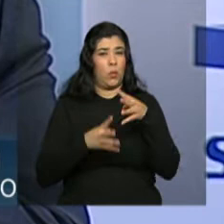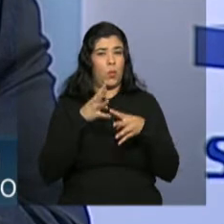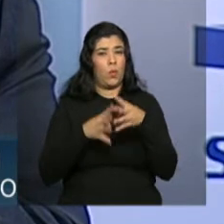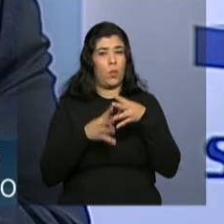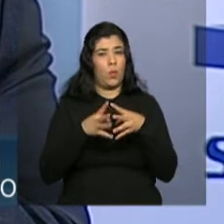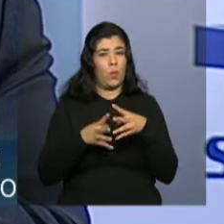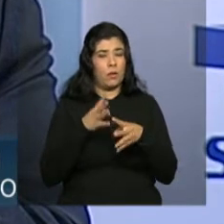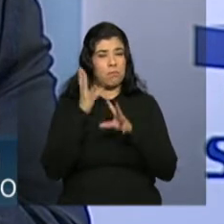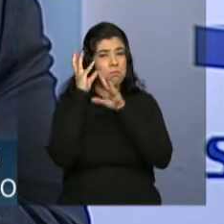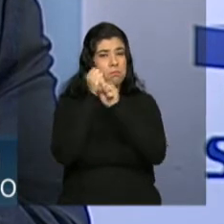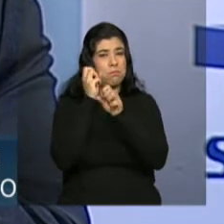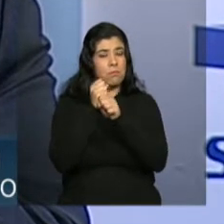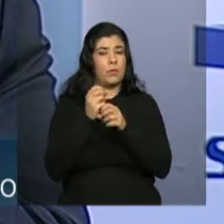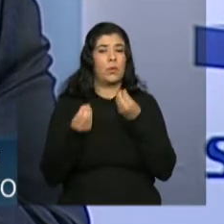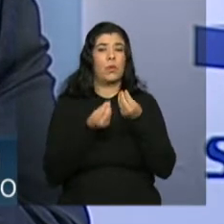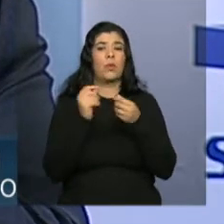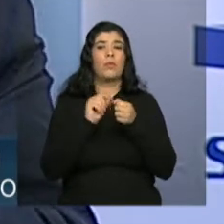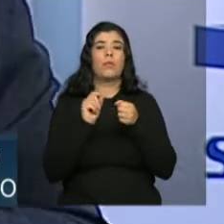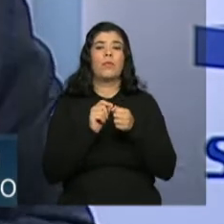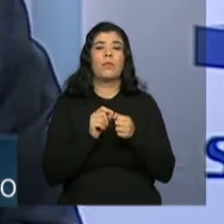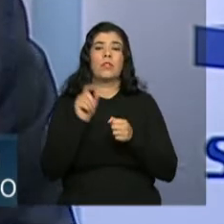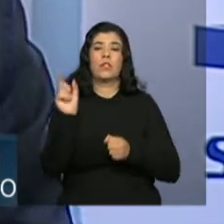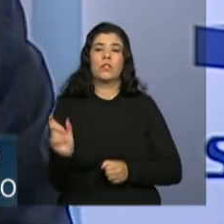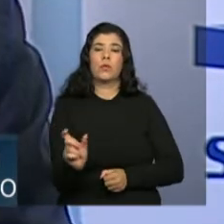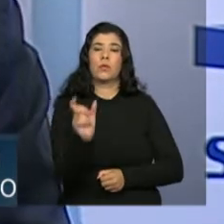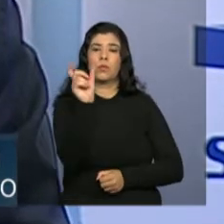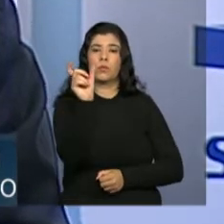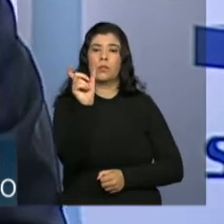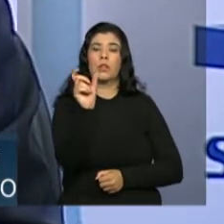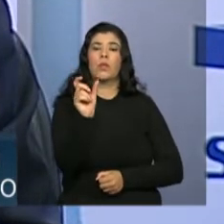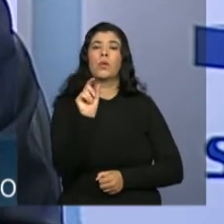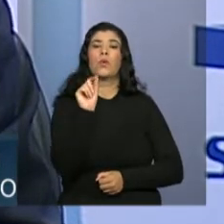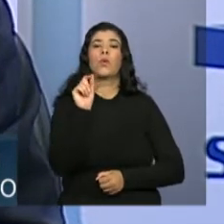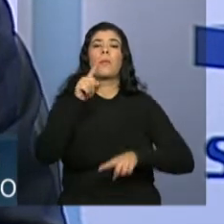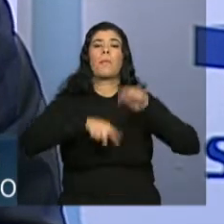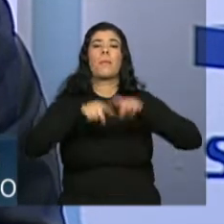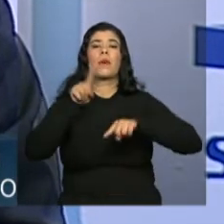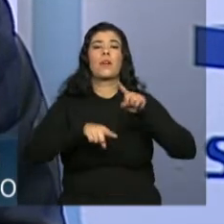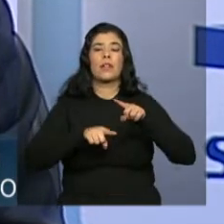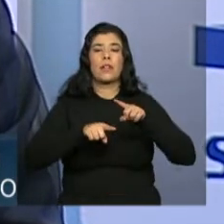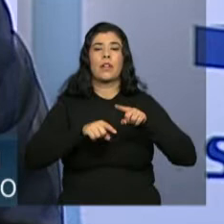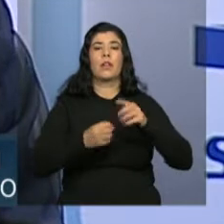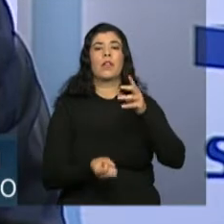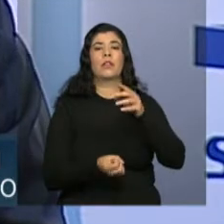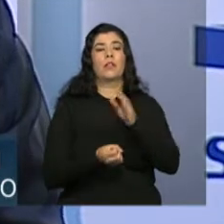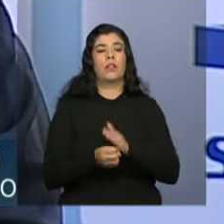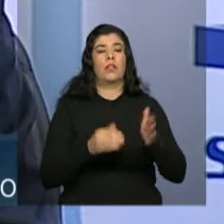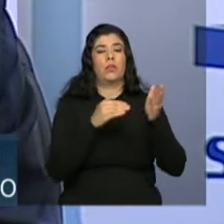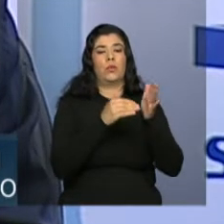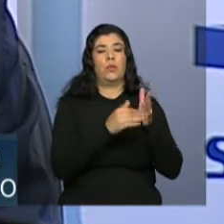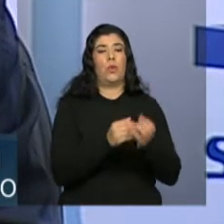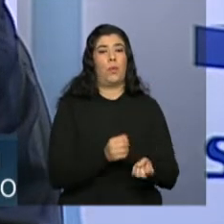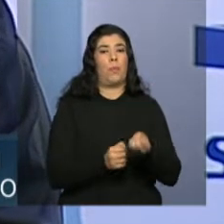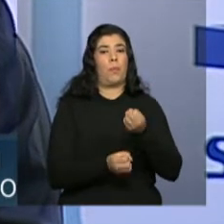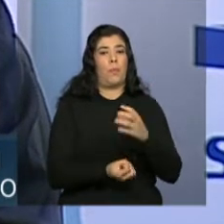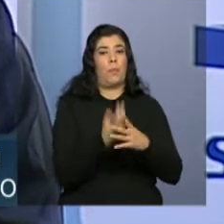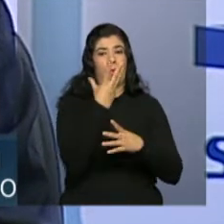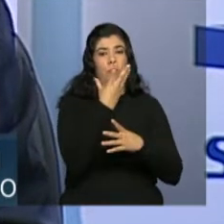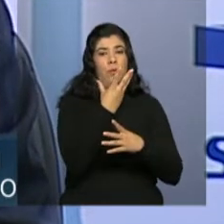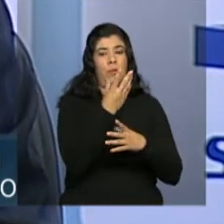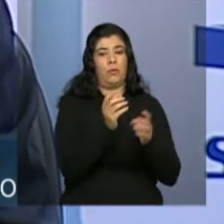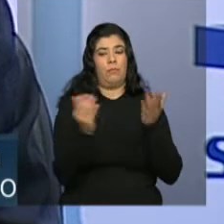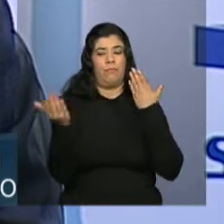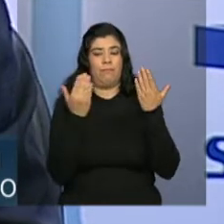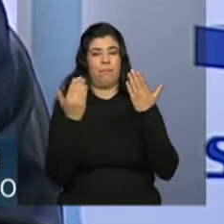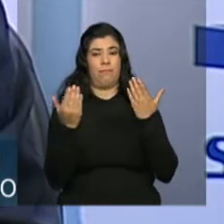parâmetros cal a partir da Matriz insumo-produto eram baseados d95f fator